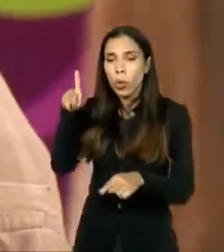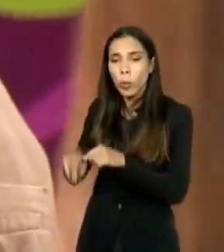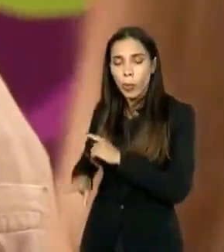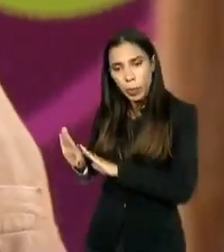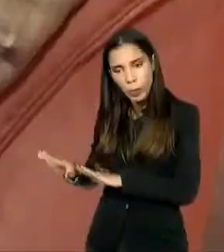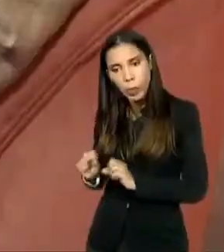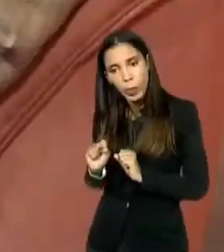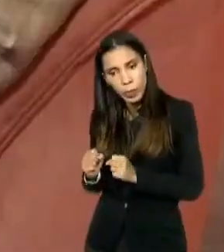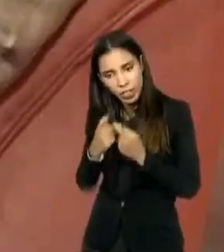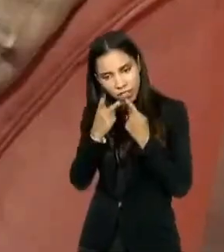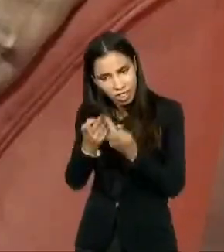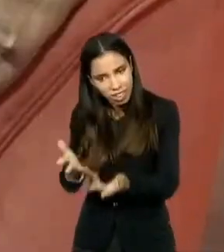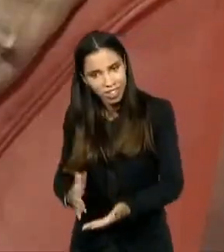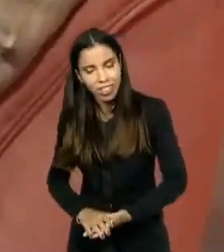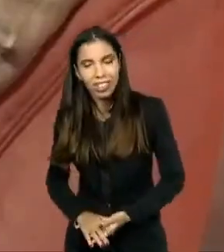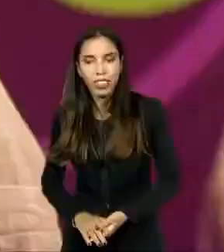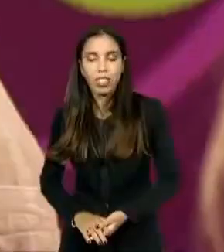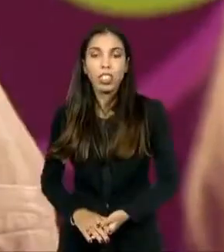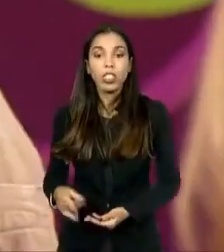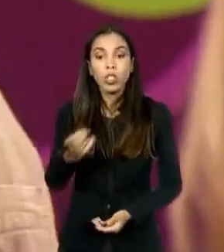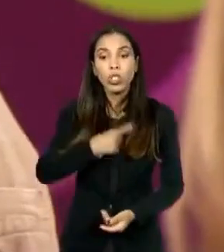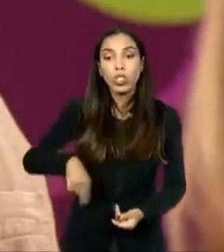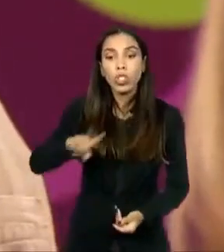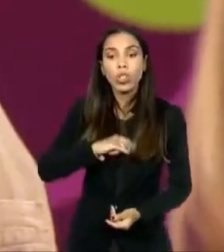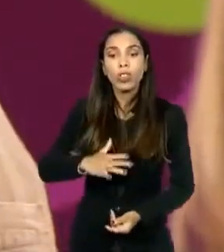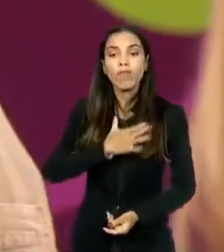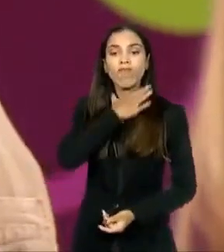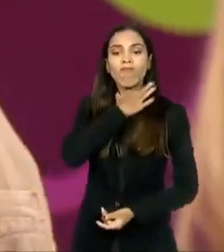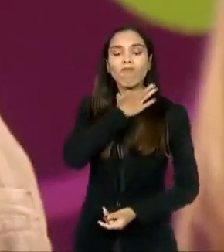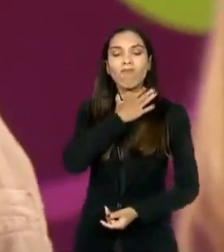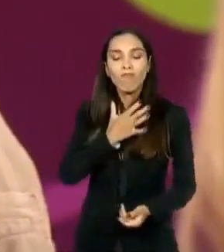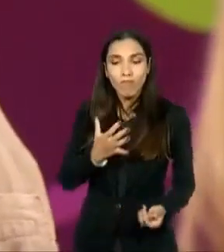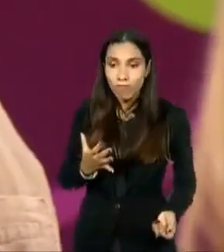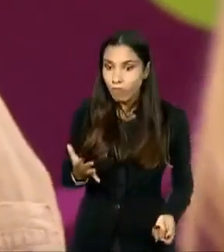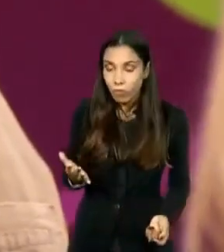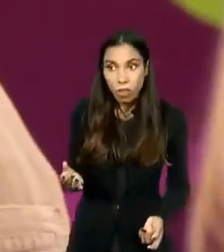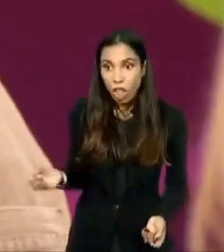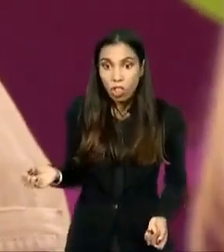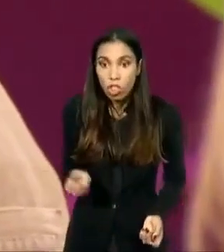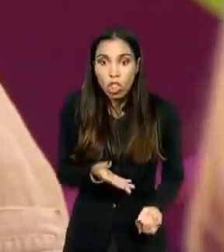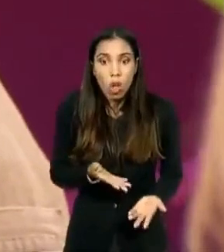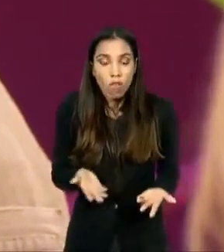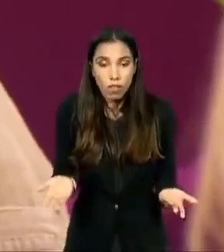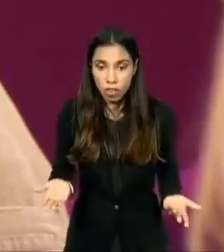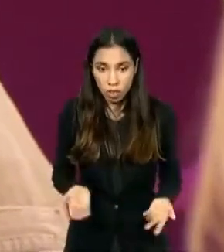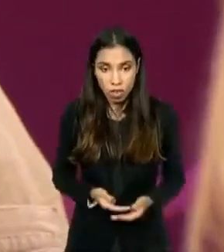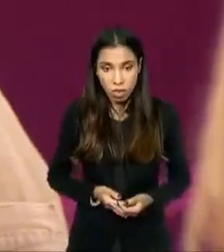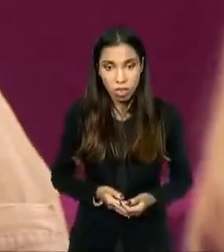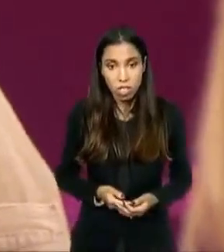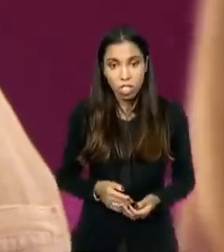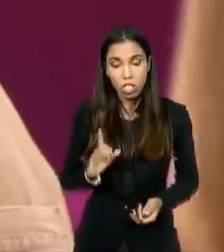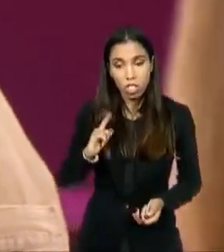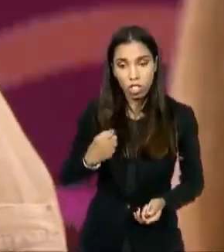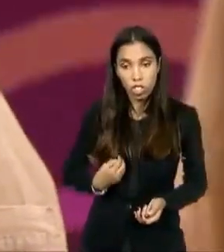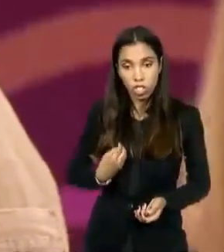Moacir, é para falar? Lógico. Não, é para isso mesmo. A gente está vivendo uma crise que é inédita. Né? Assim, há uma presença